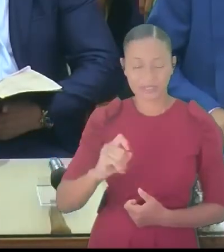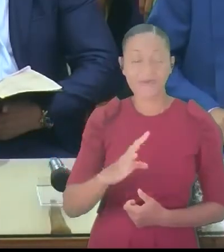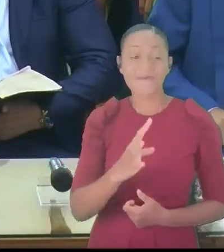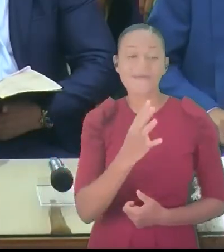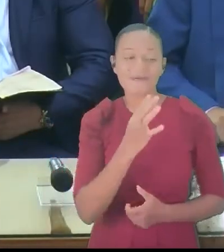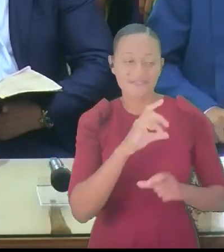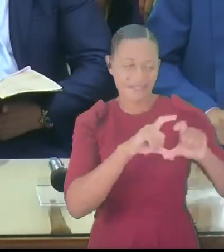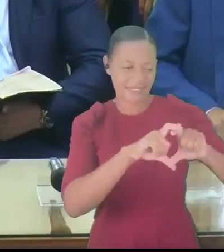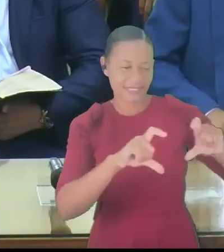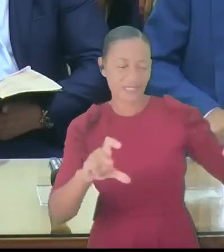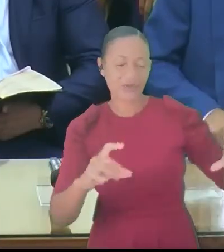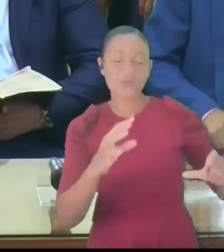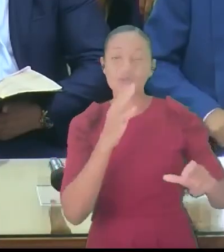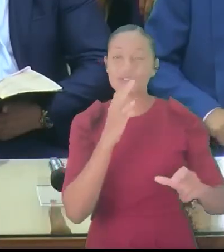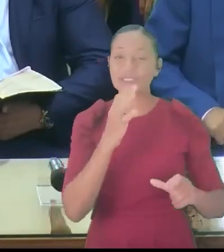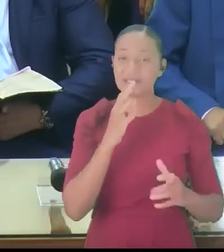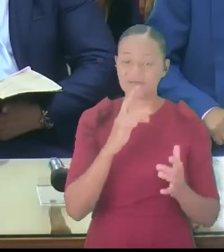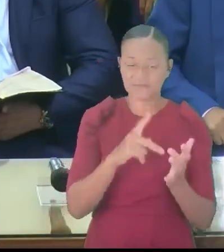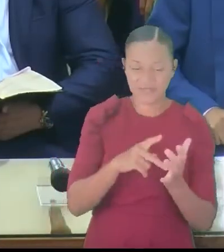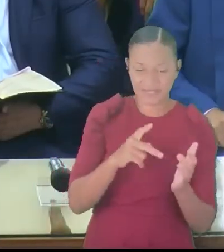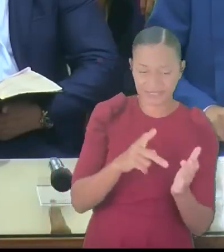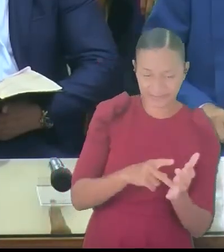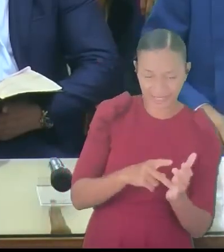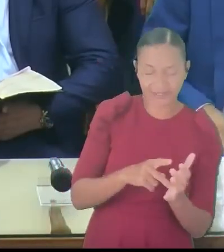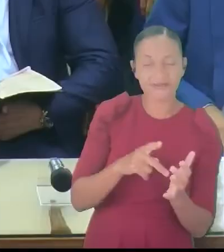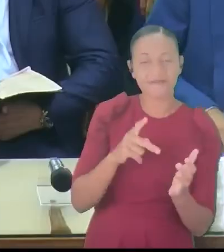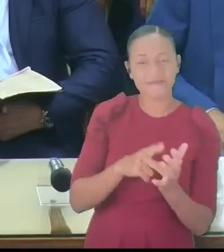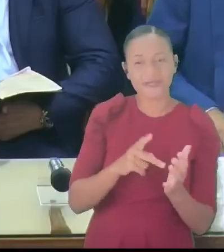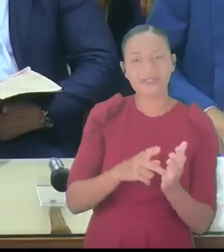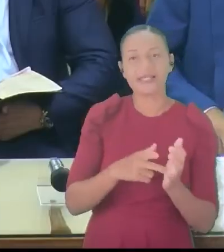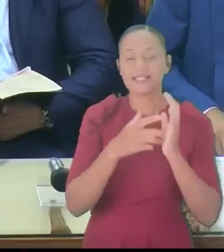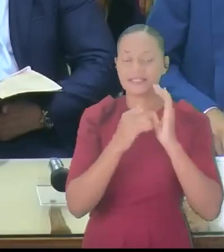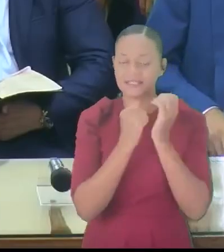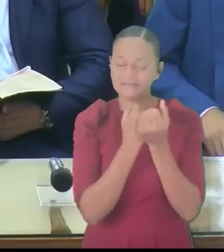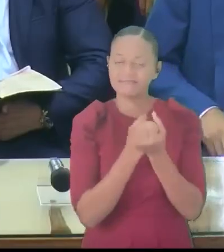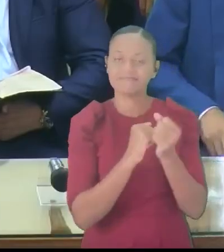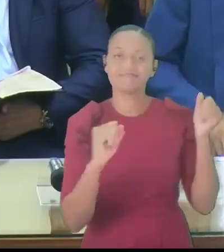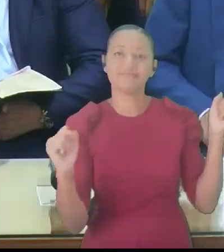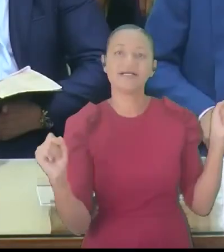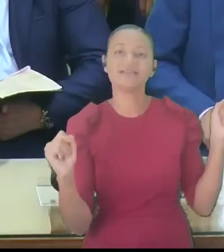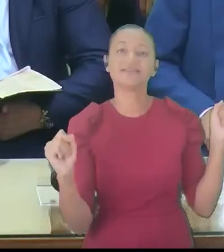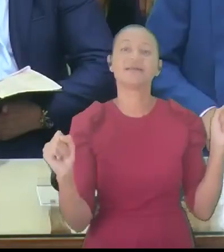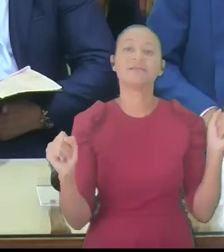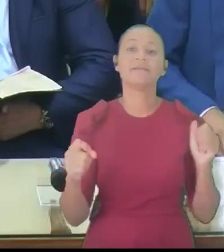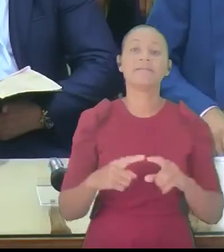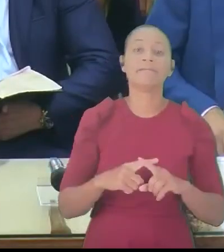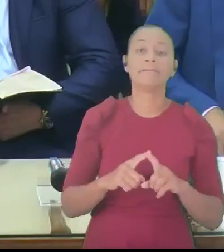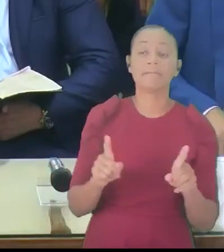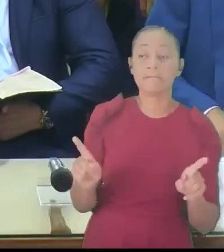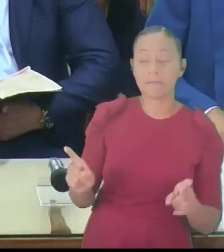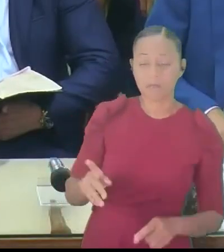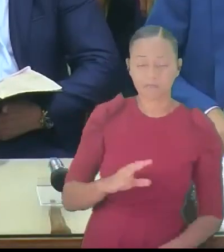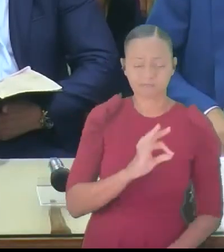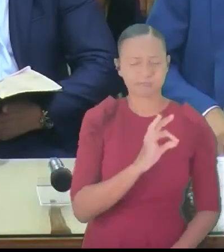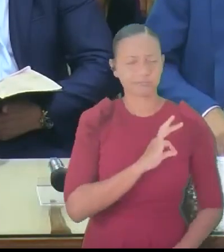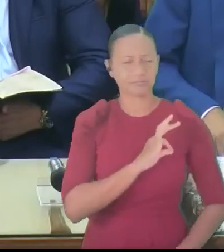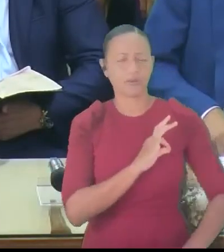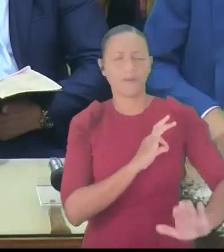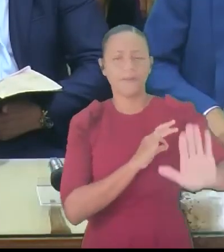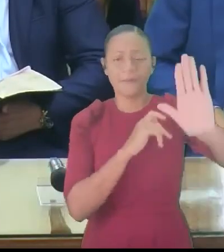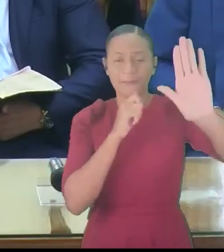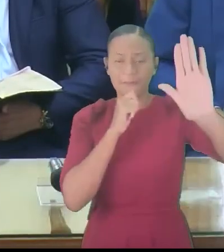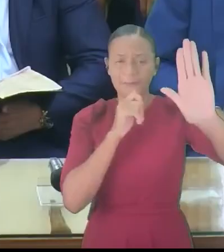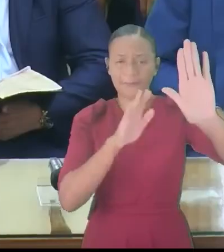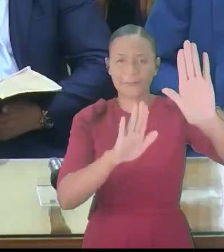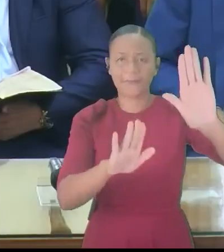verdade e a verdade vos libertará, em inglês, no para-brisa de um carro. Pois o policial parou o